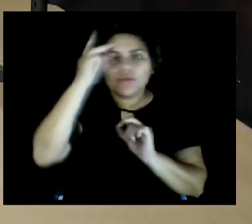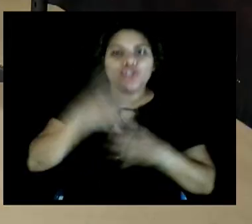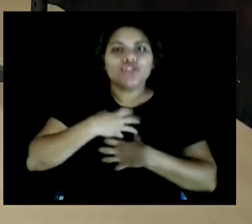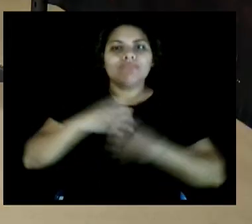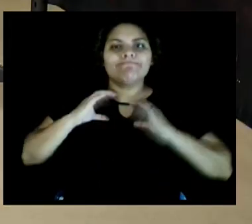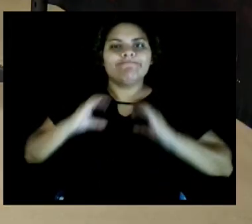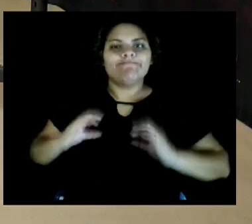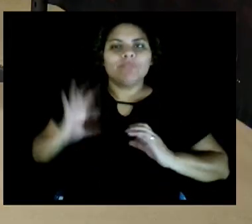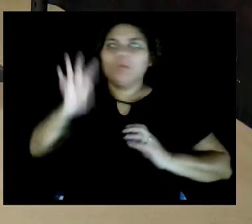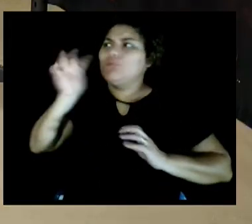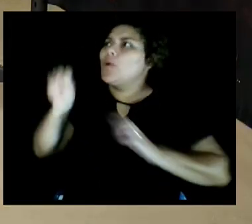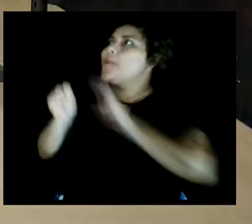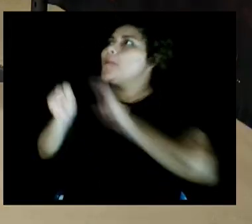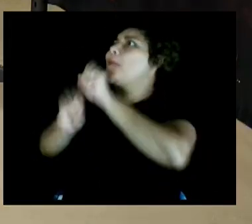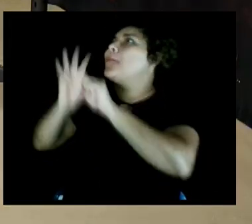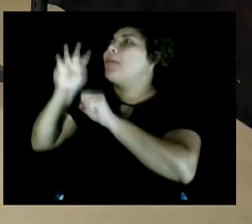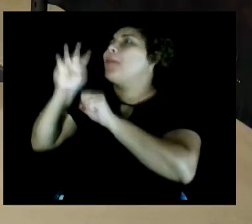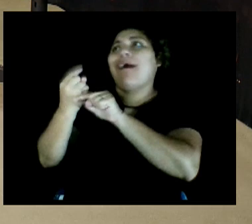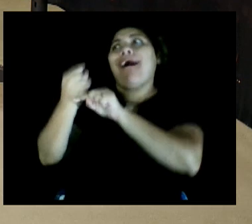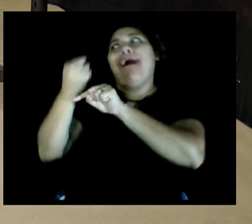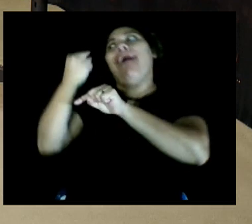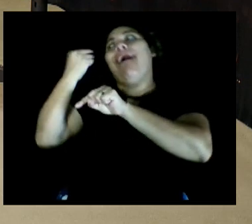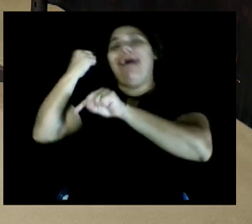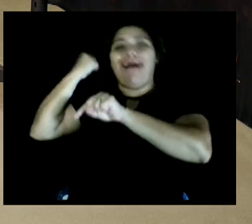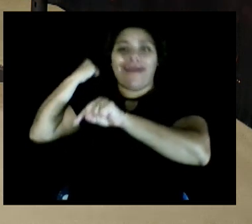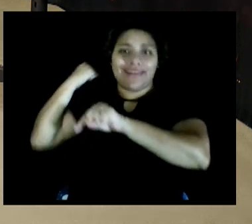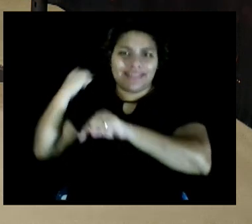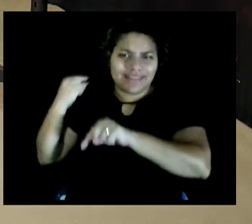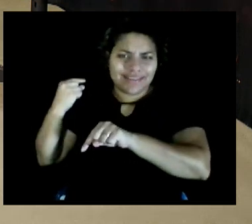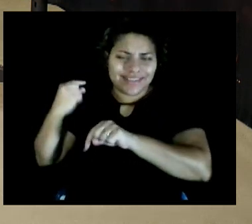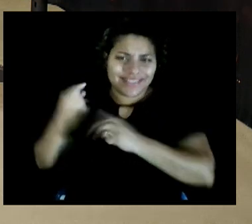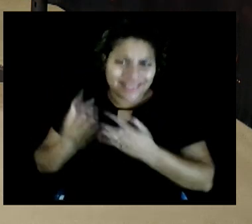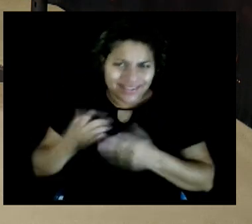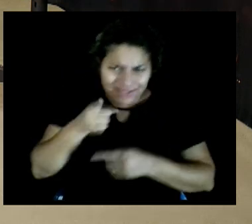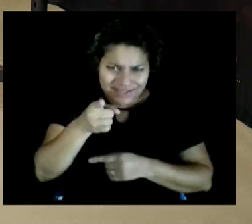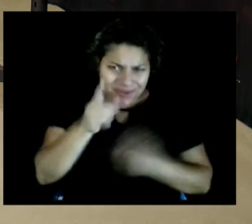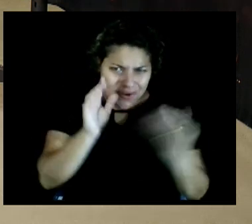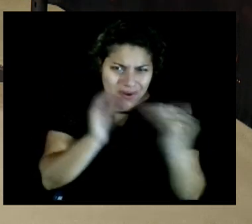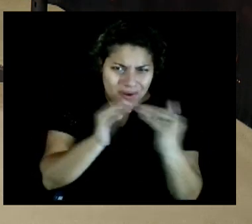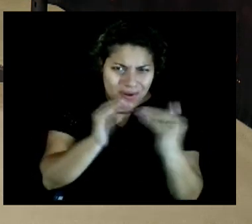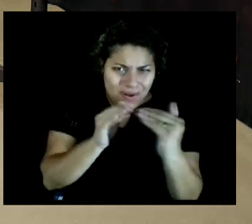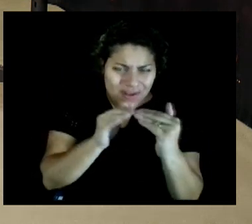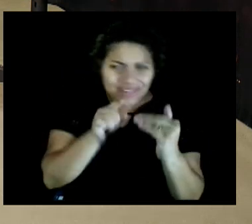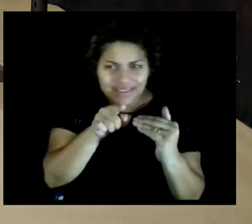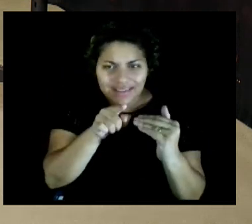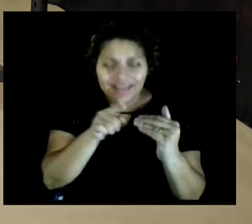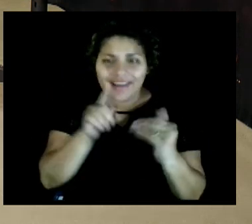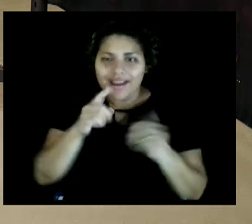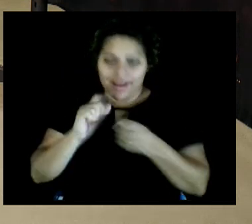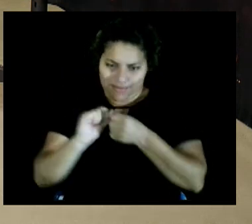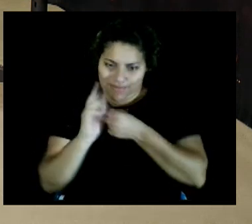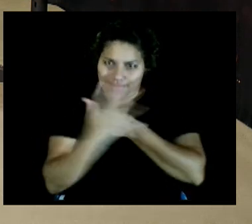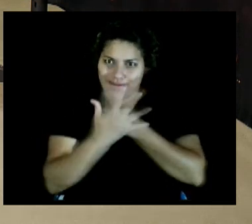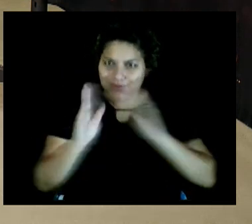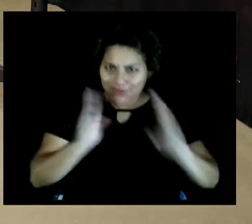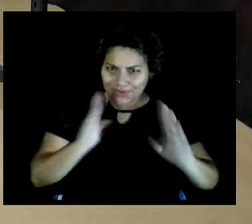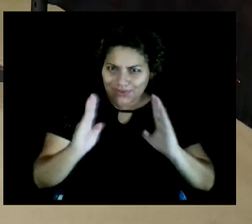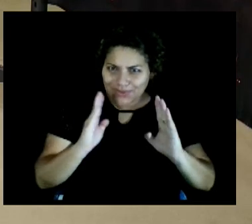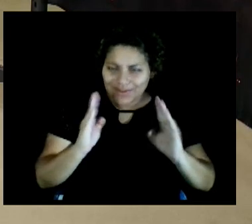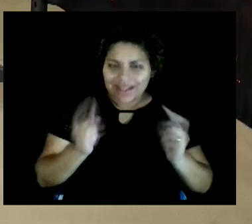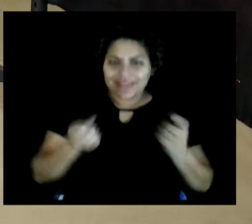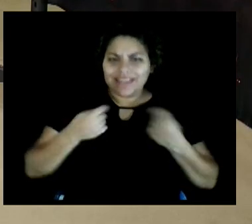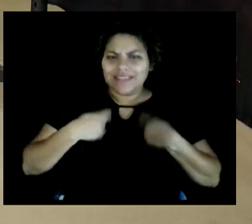Raquel. Qual que é a sua avaliação sobre isso? Você concorda que a Covid trouxe a gente a ter essa vontade